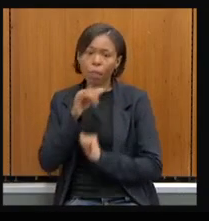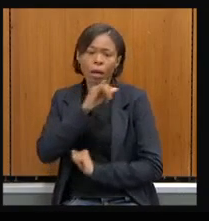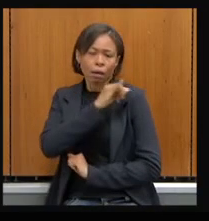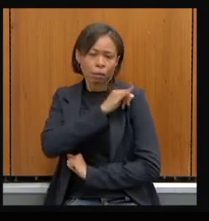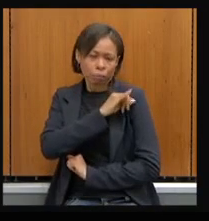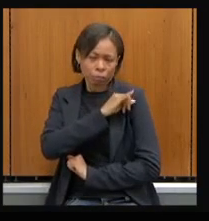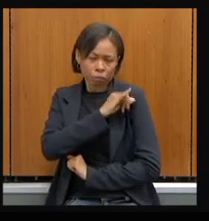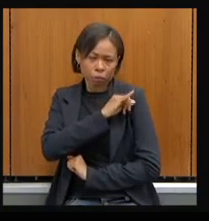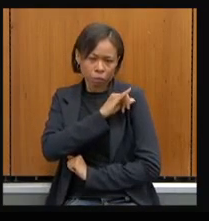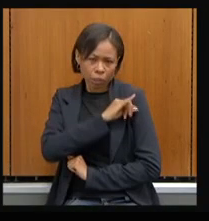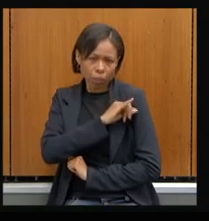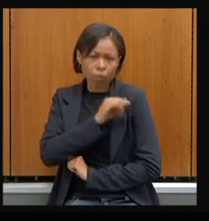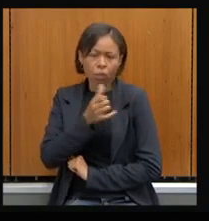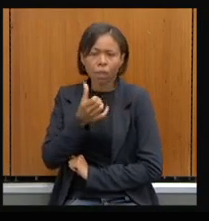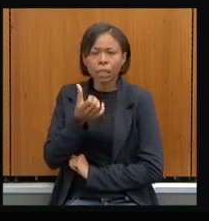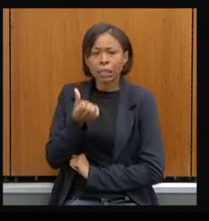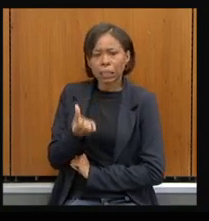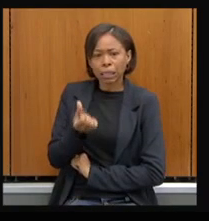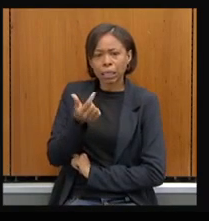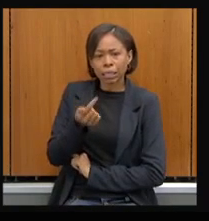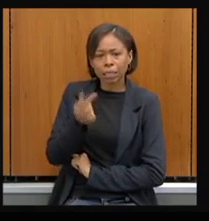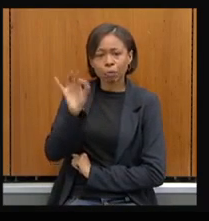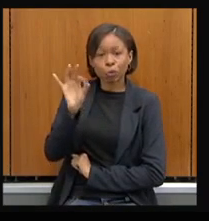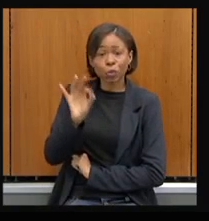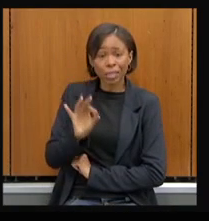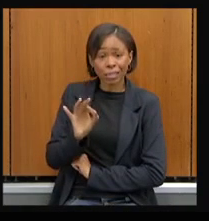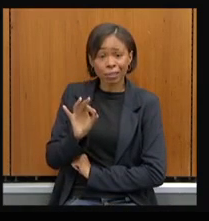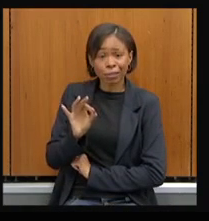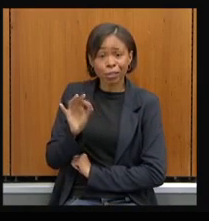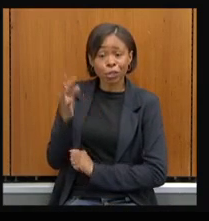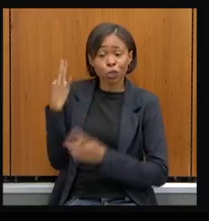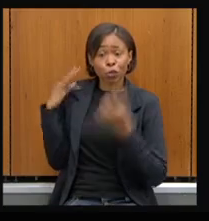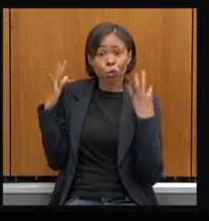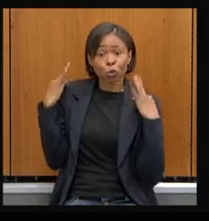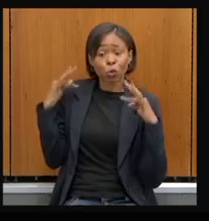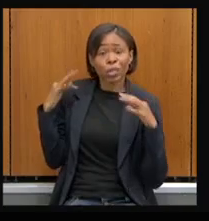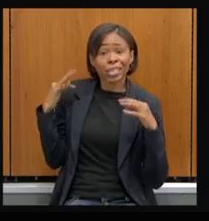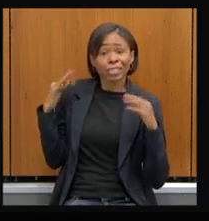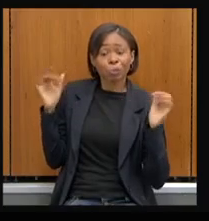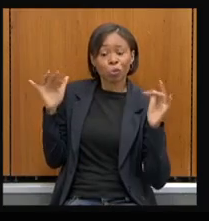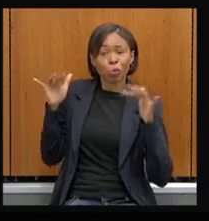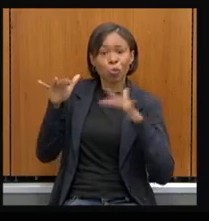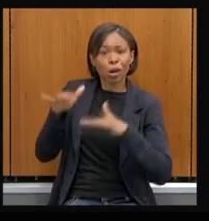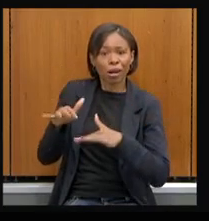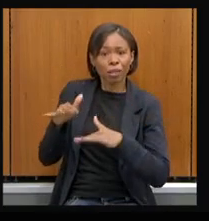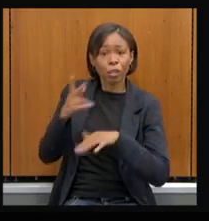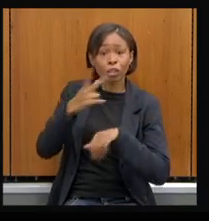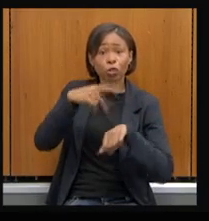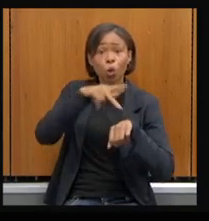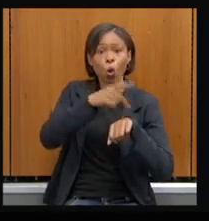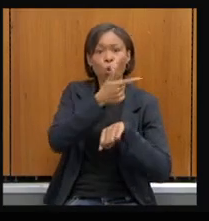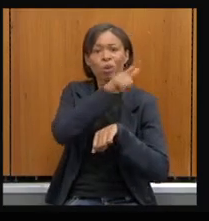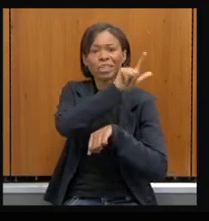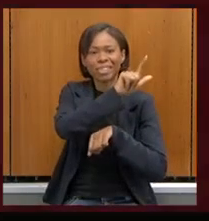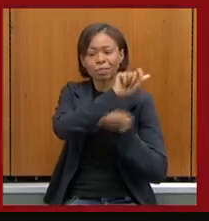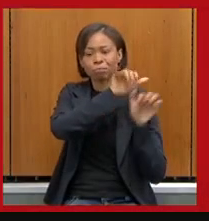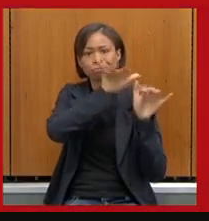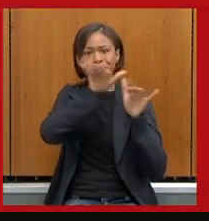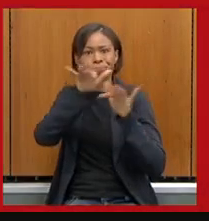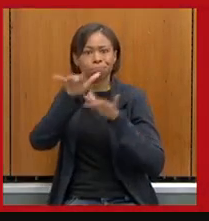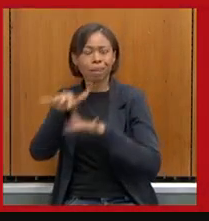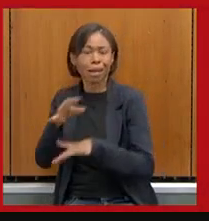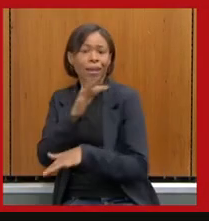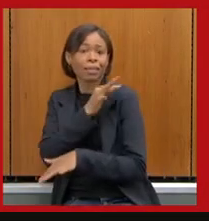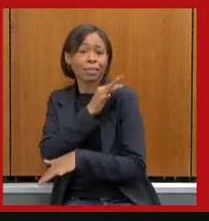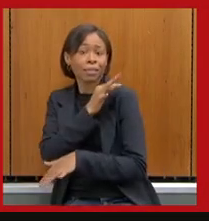recebe 67% do turismo estrangeiro, lá quando a gente for lançar o Minas para o mundo, Rio de Janeiro é muito